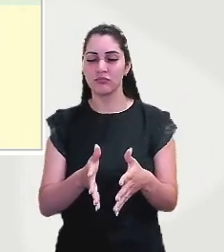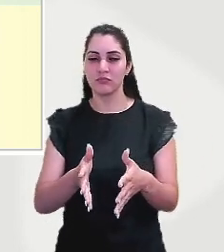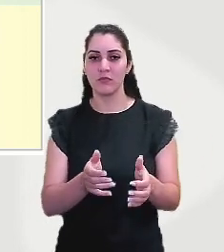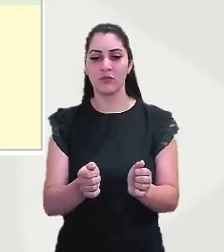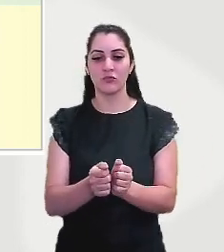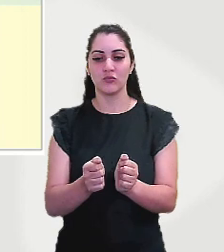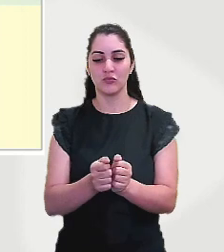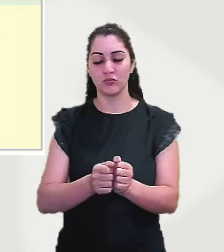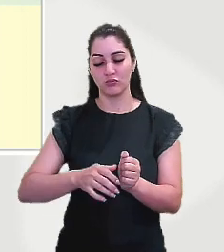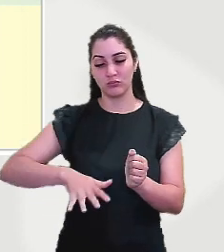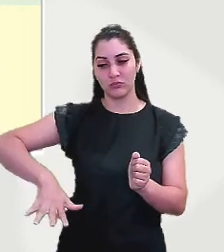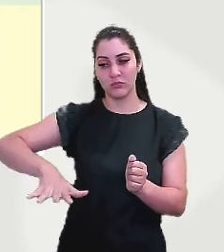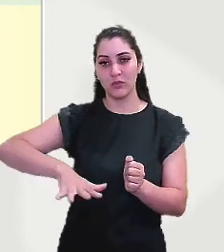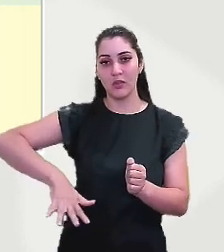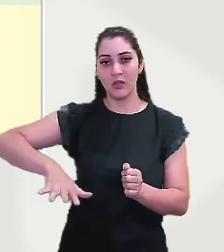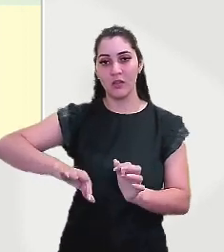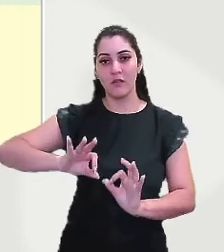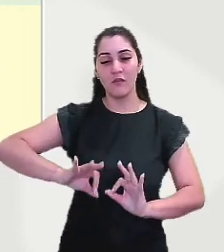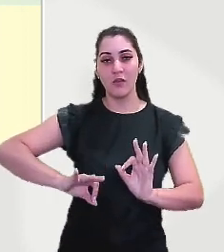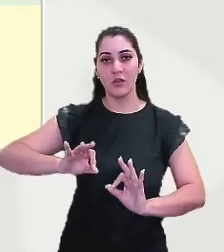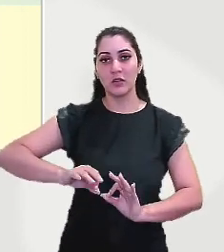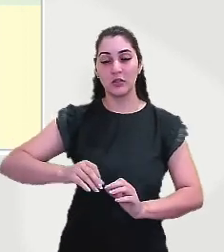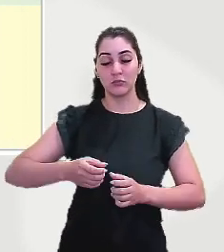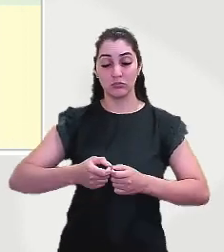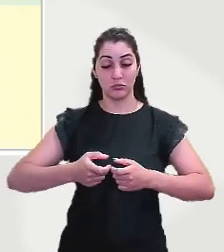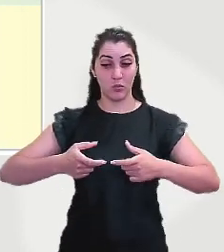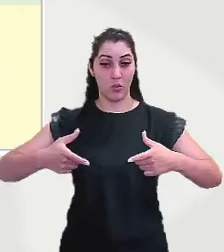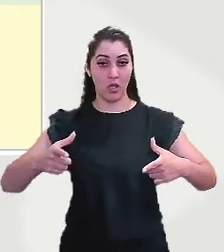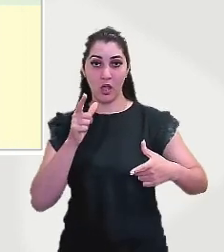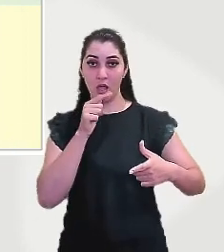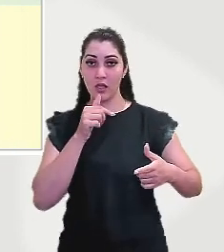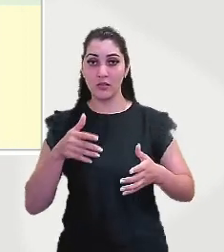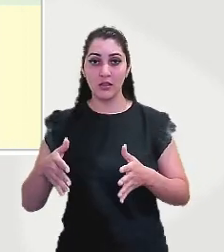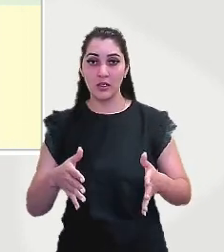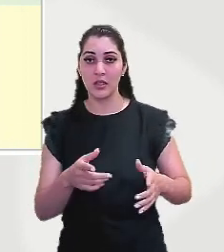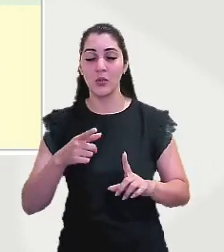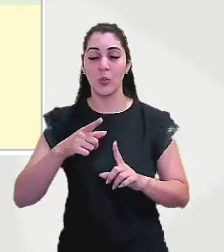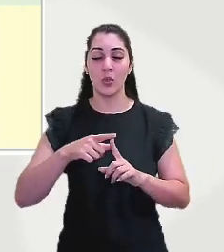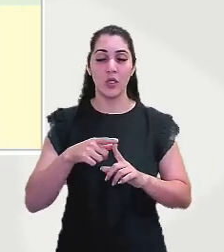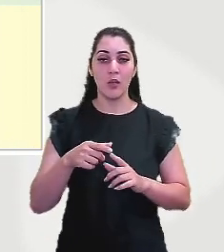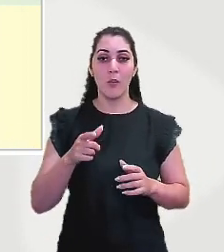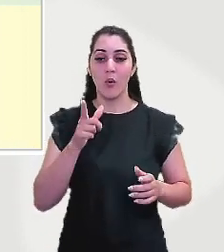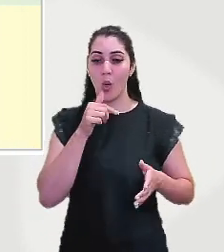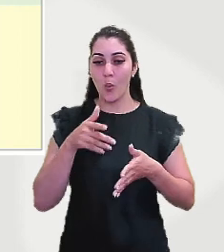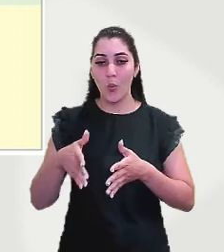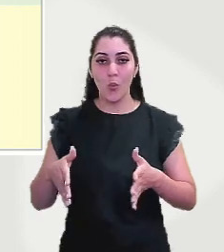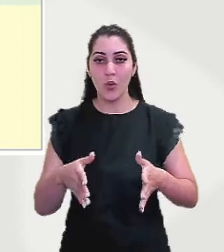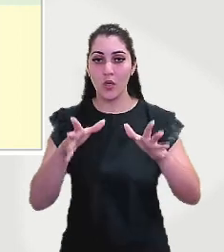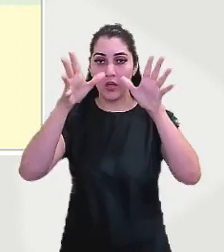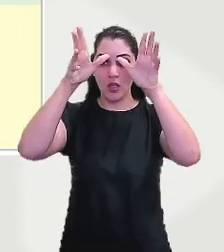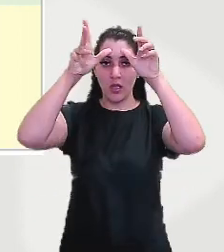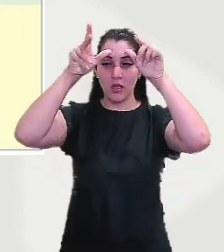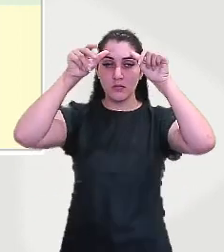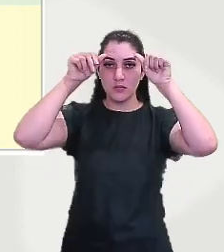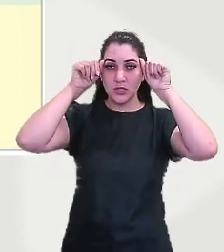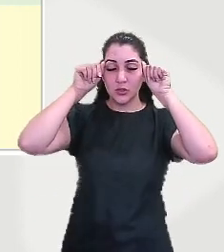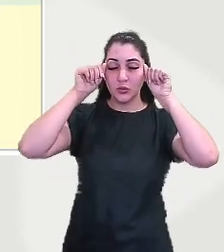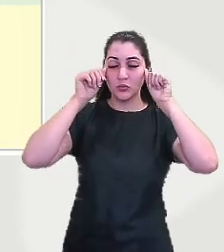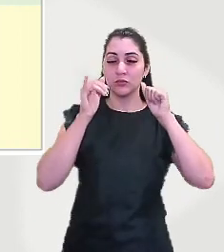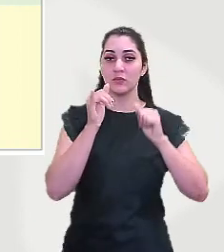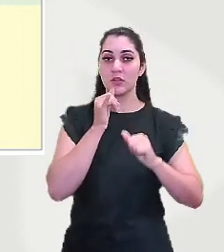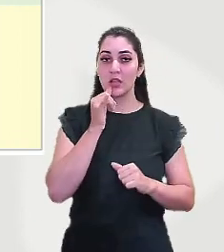nessa planície, formando o grande rio, né, o Rio Amazonas, né? Então, você imaginar que toda a água ela desce